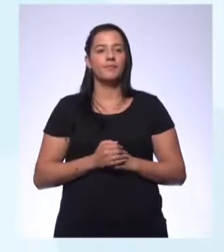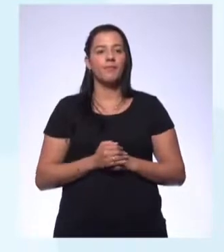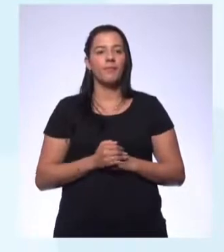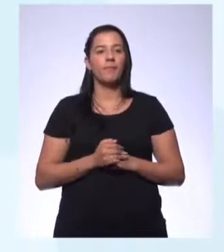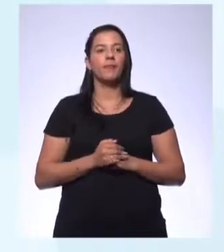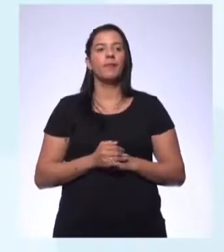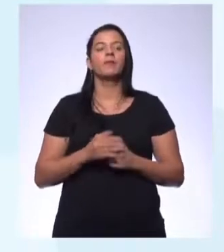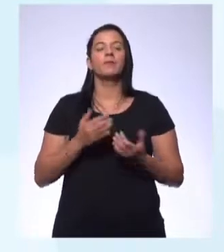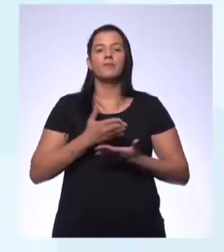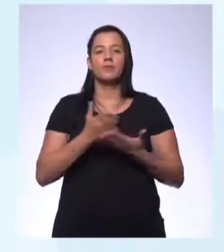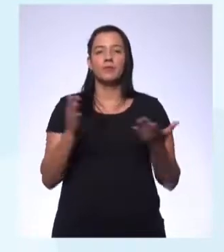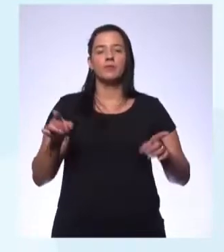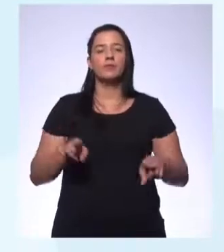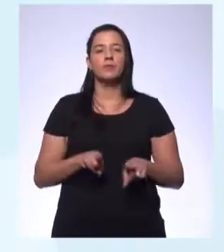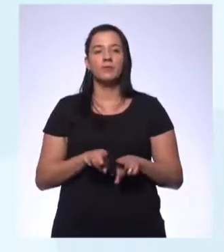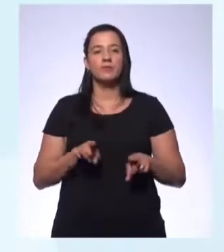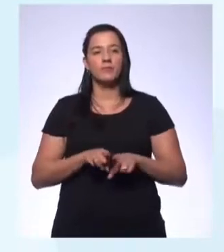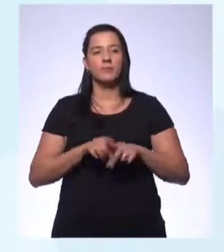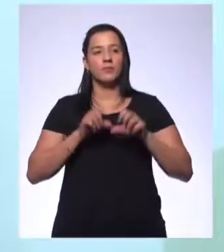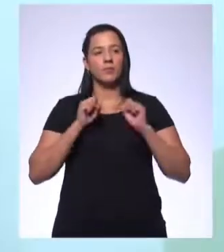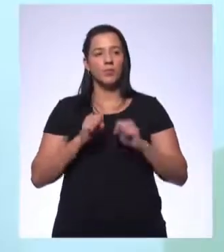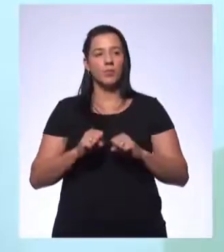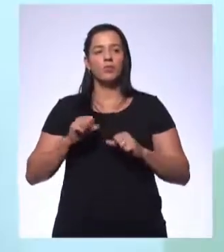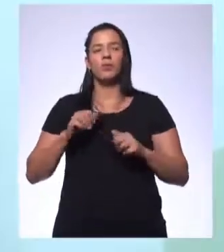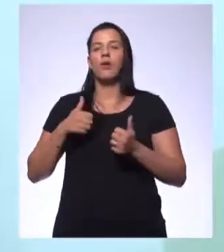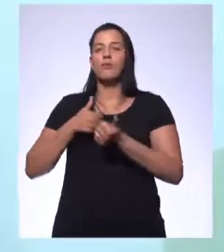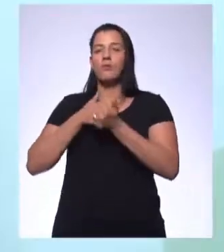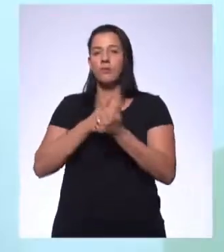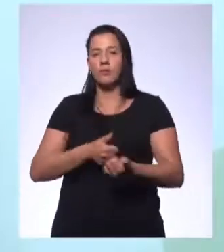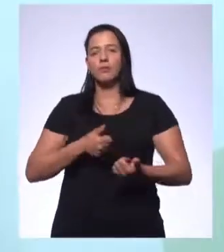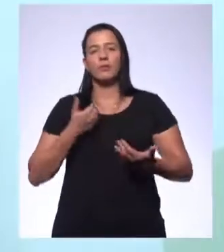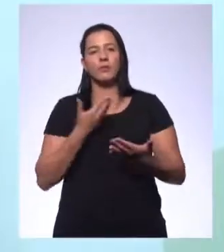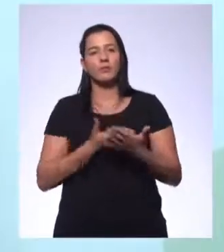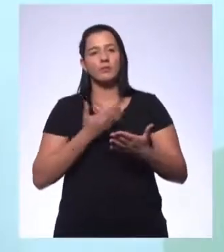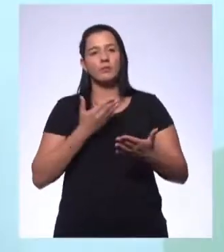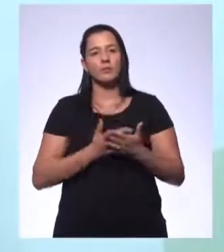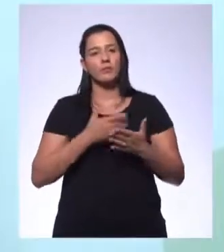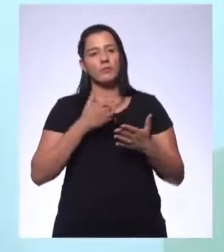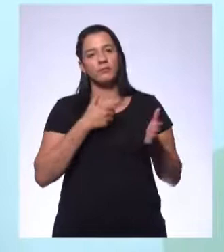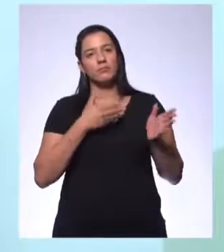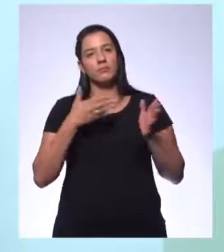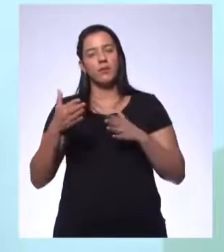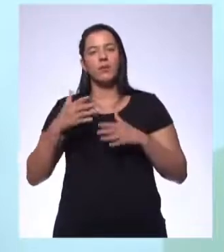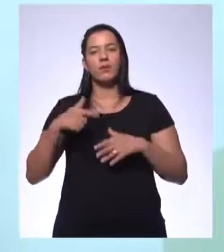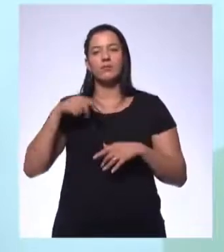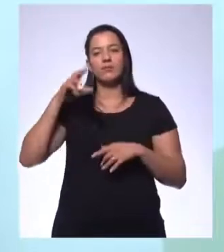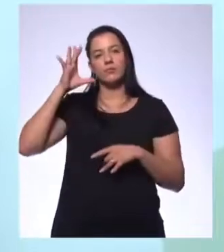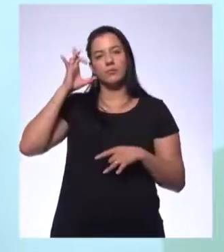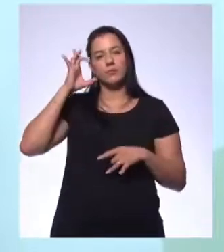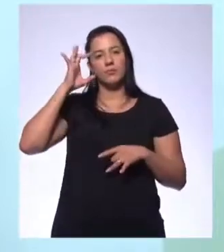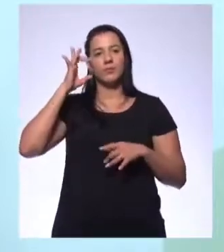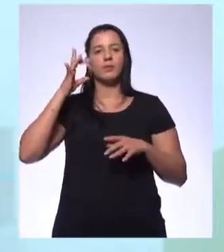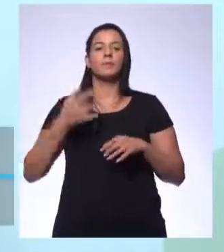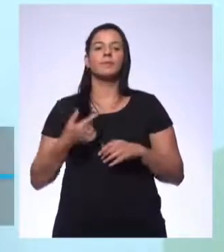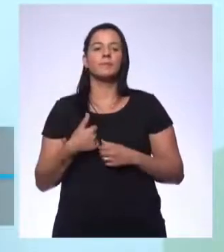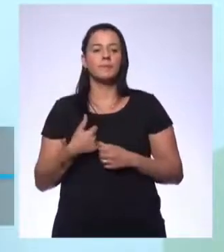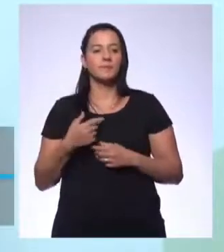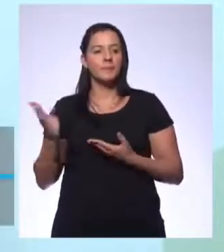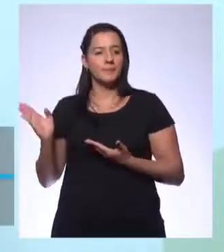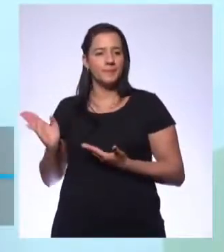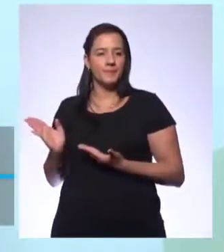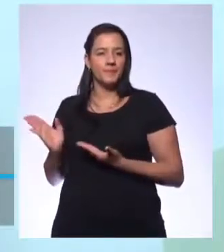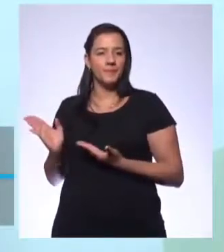também podem acompanhar as nossas aulas, tirar mais informações lá no nosso Instagram, Língua Portuguesa,